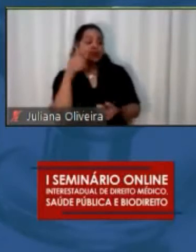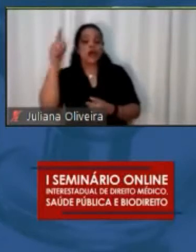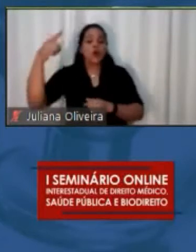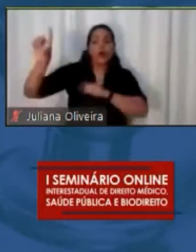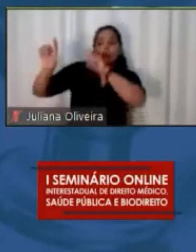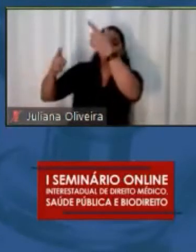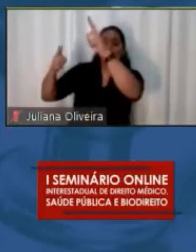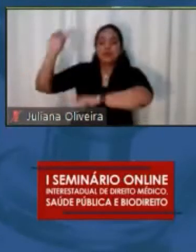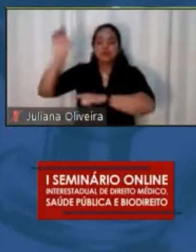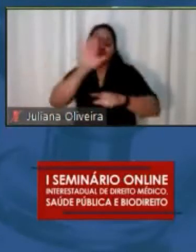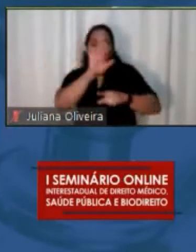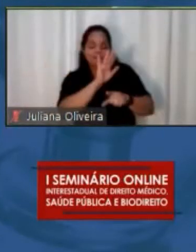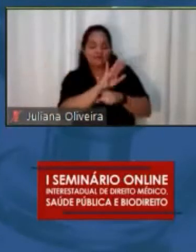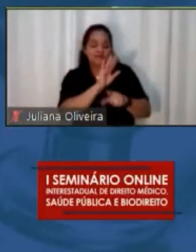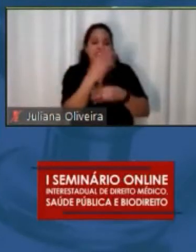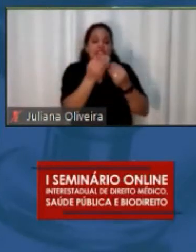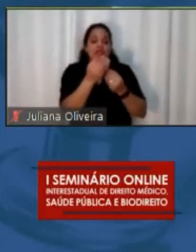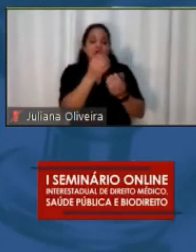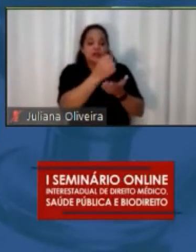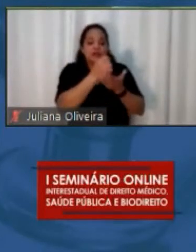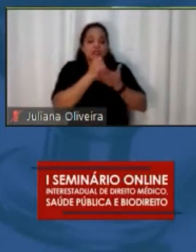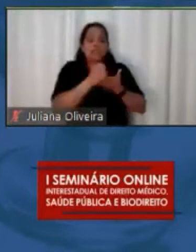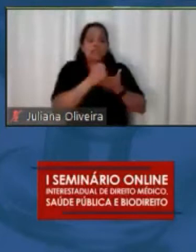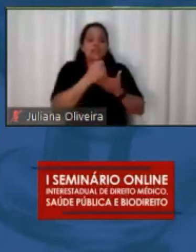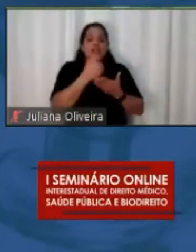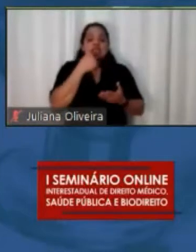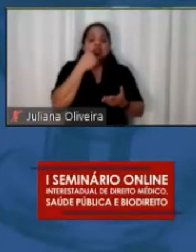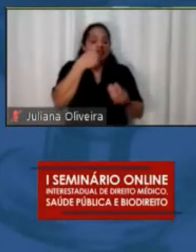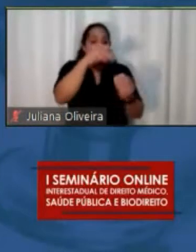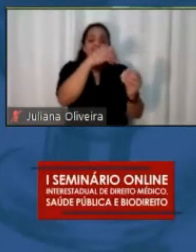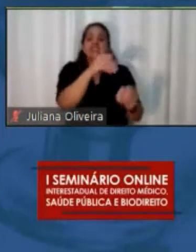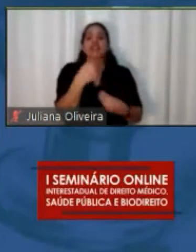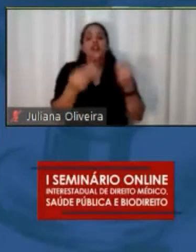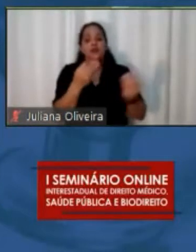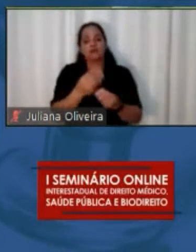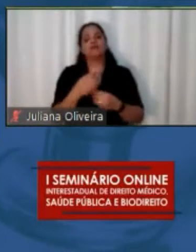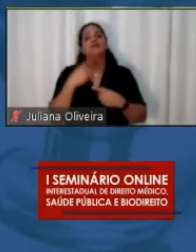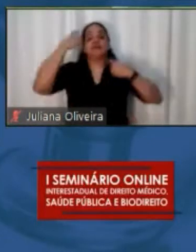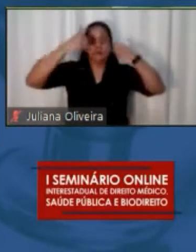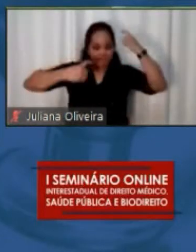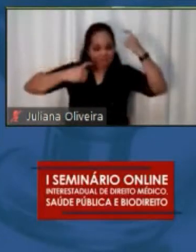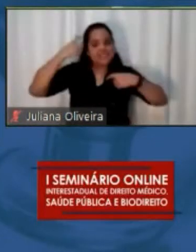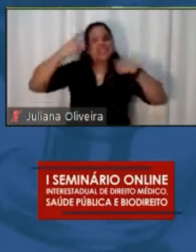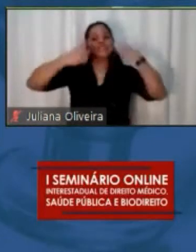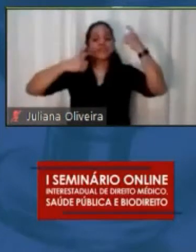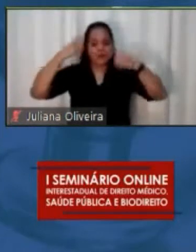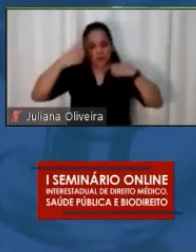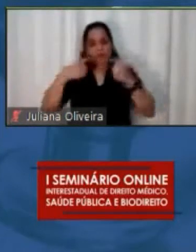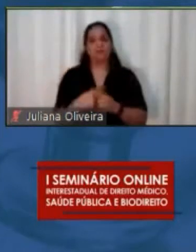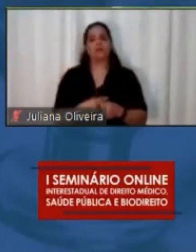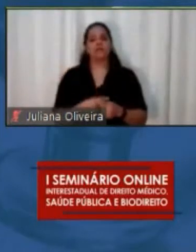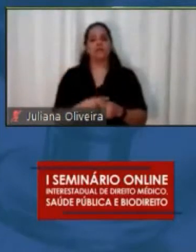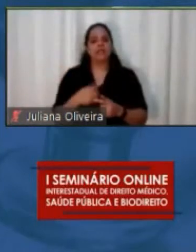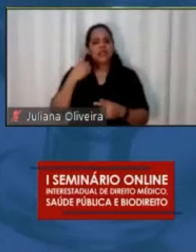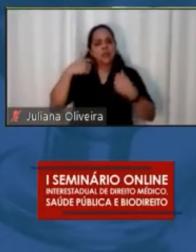suporte quando o sangue não está disponível, isso é algo que é preocupante. E eu acho que a medicina precisa olhar para a situação